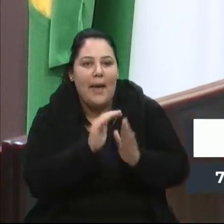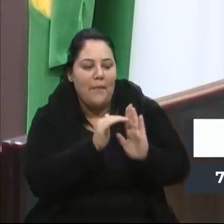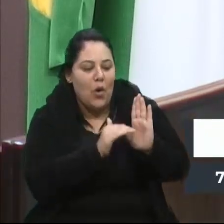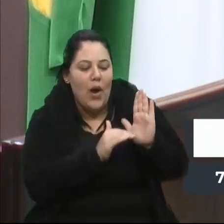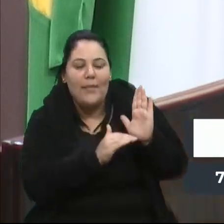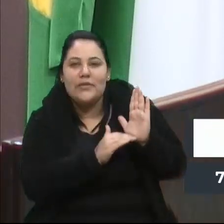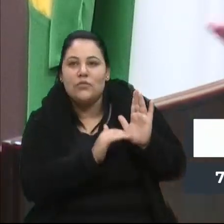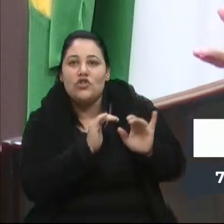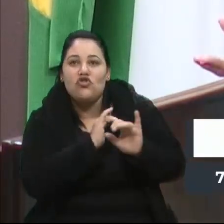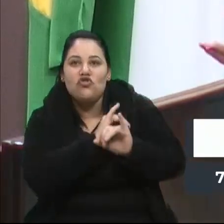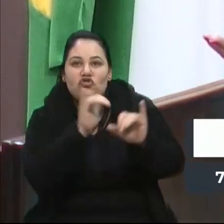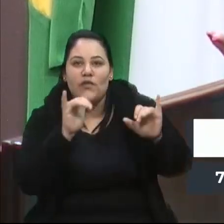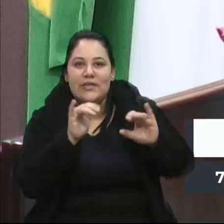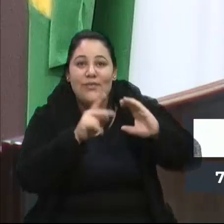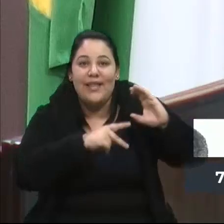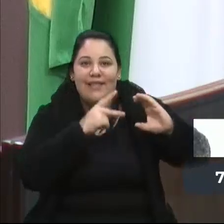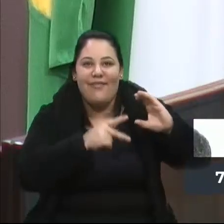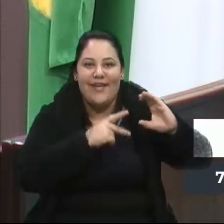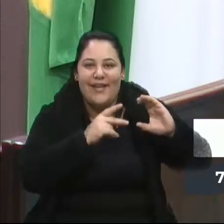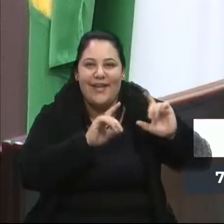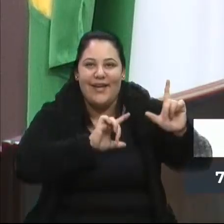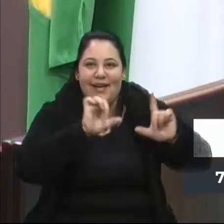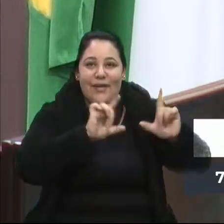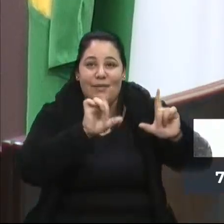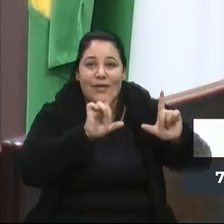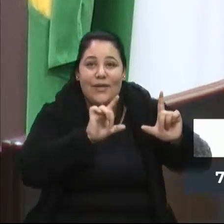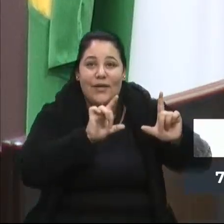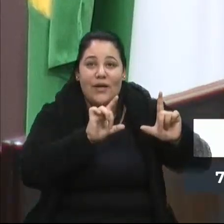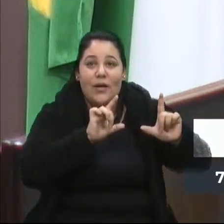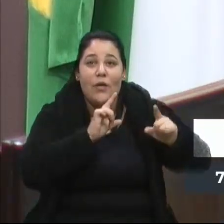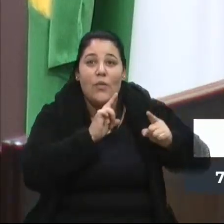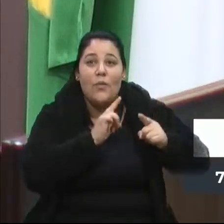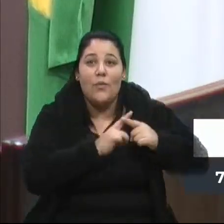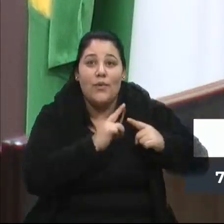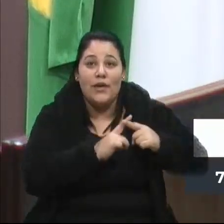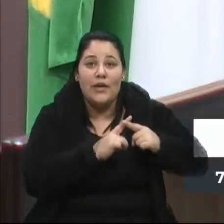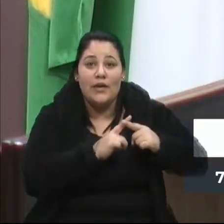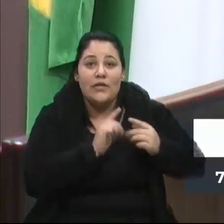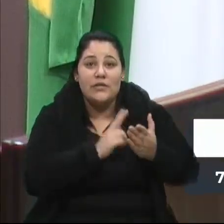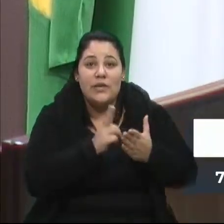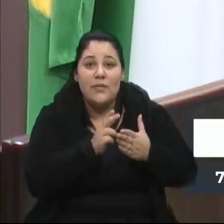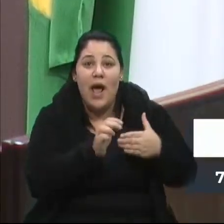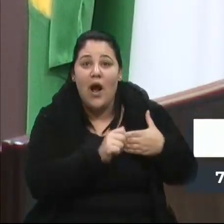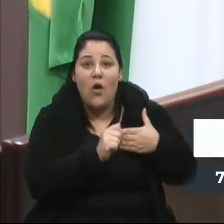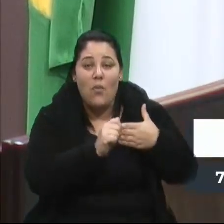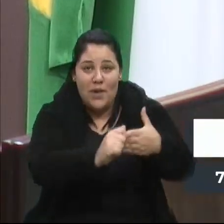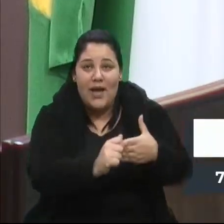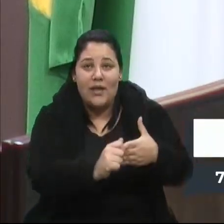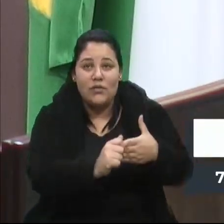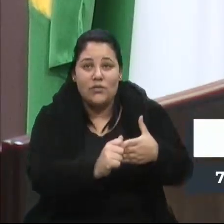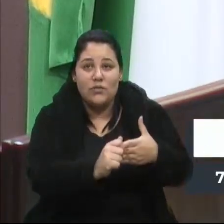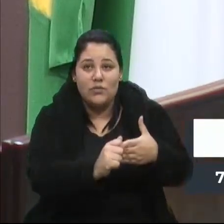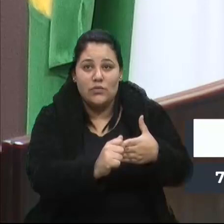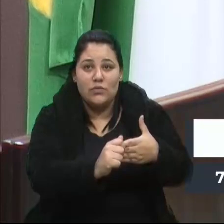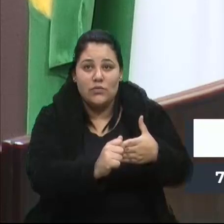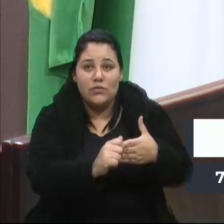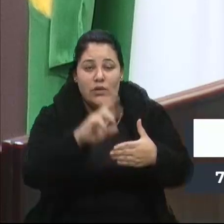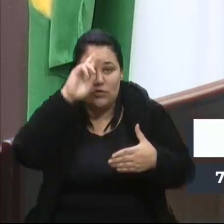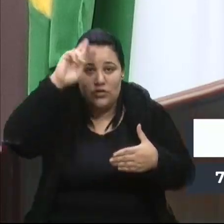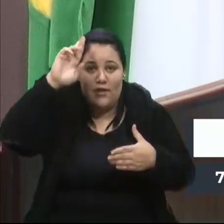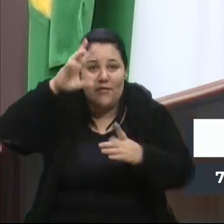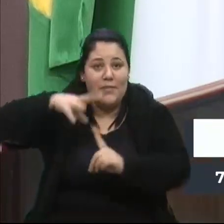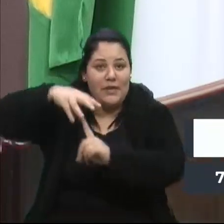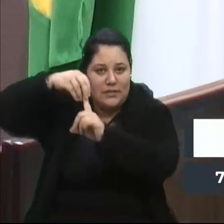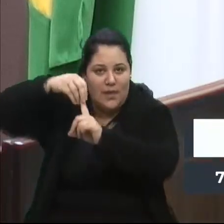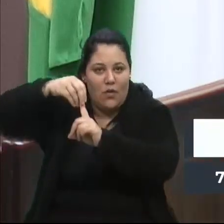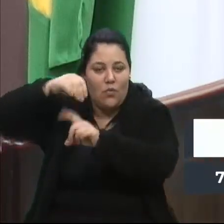programação da TV Câmara, porque eles serão sempre assessorados e acompanhados, obviamente, pelos